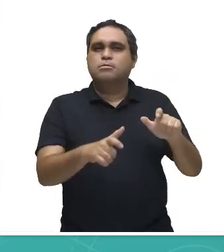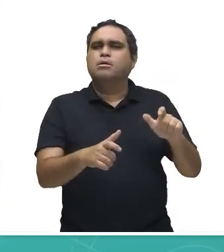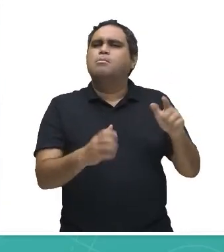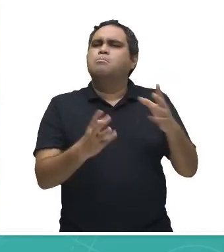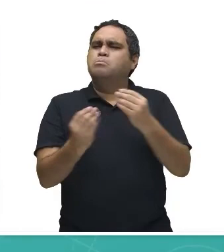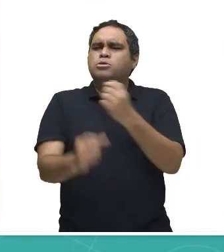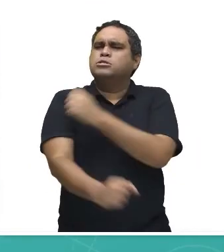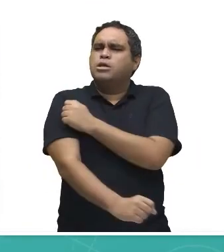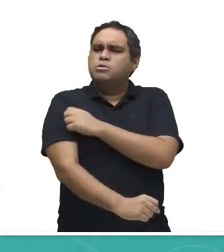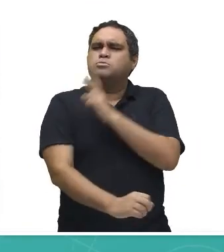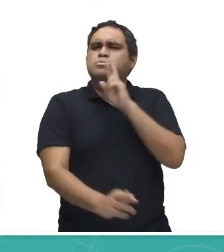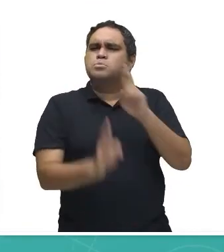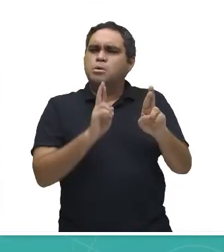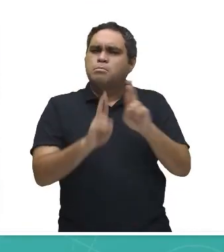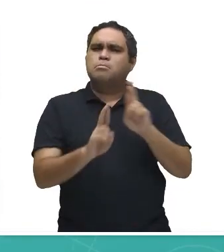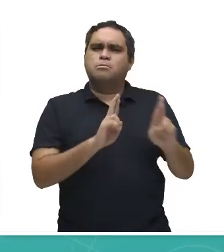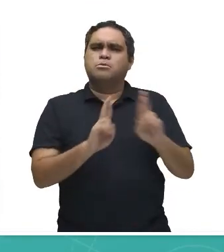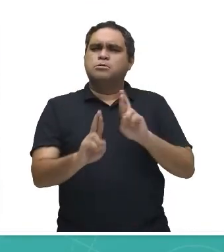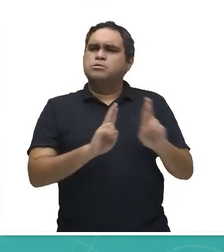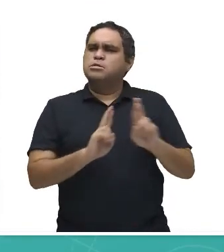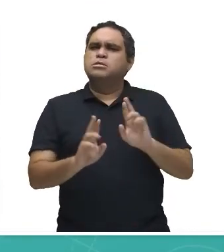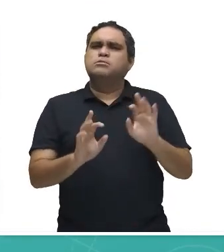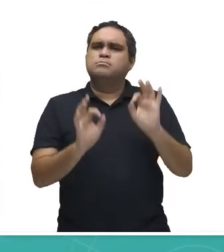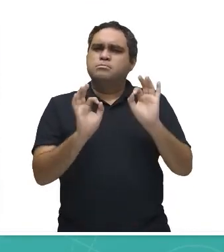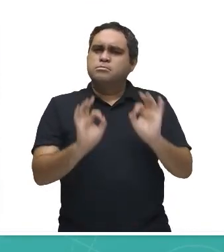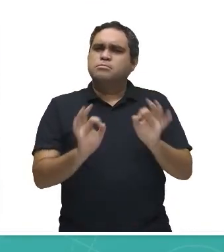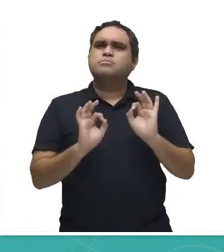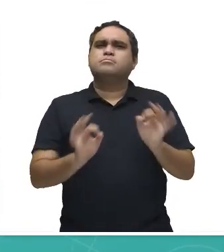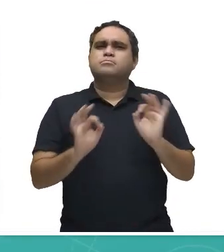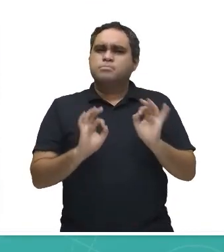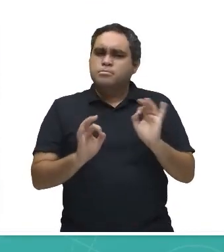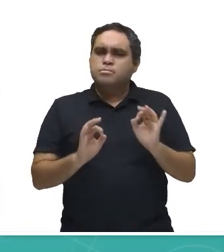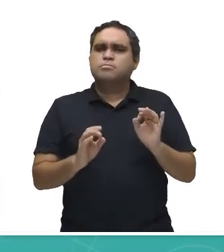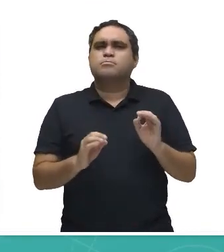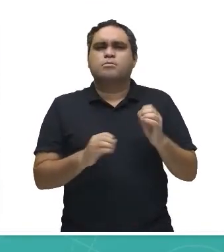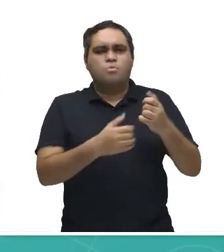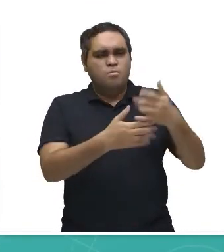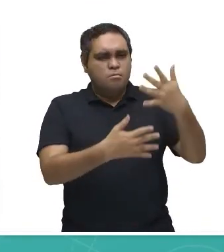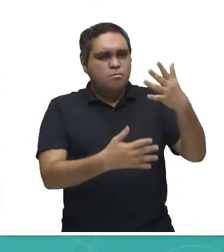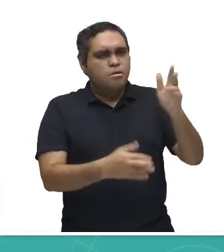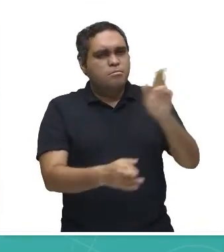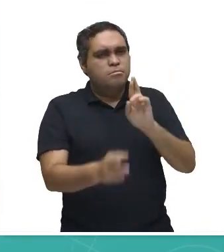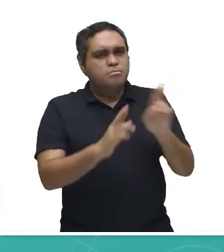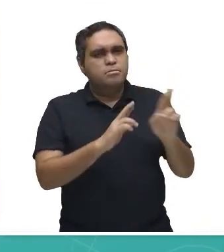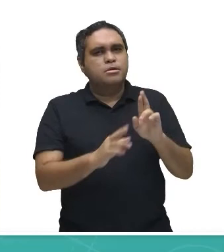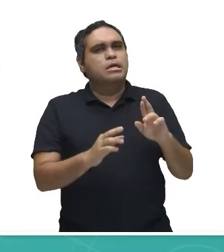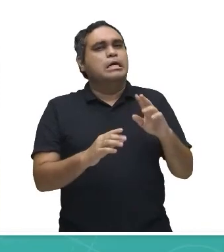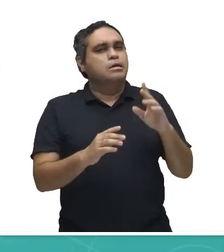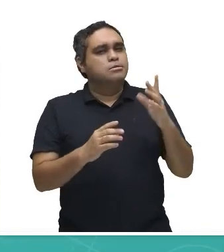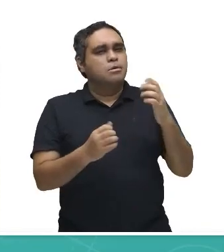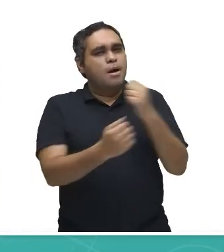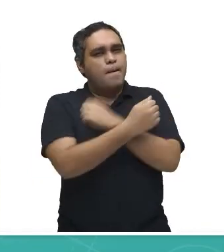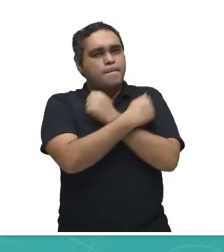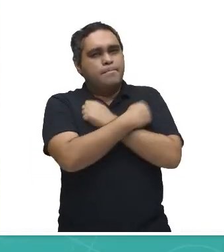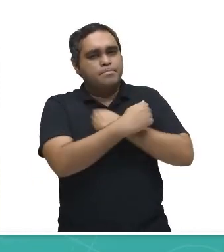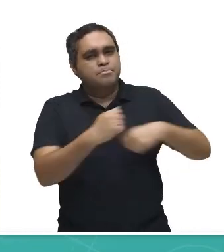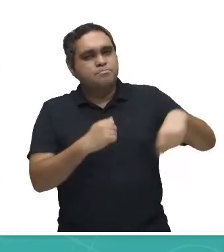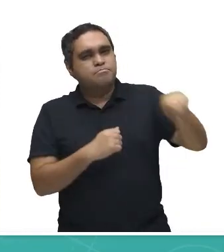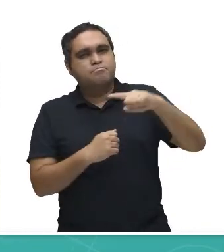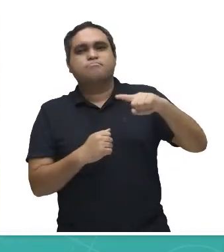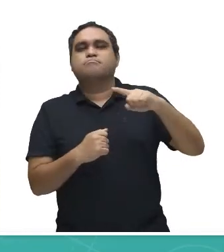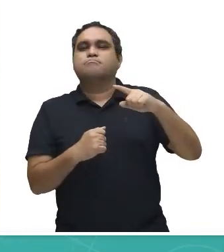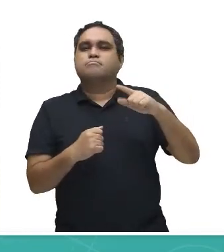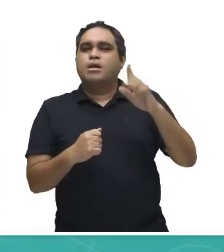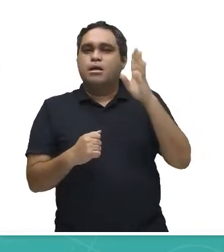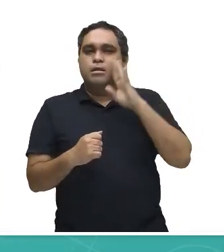Yandra, Eudes, Sofia, Letícia, a Josielma, um beijo para vocês, muito bacana vocês estarem aqui conosco,